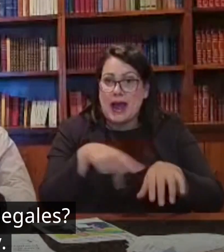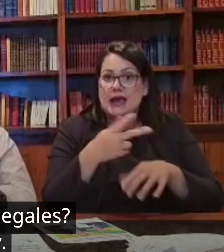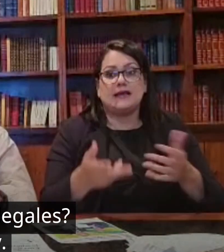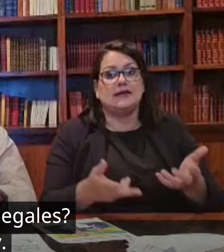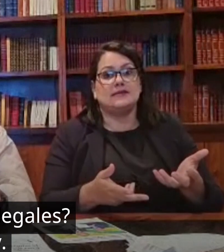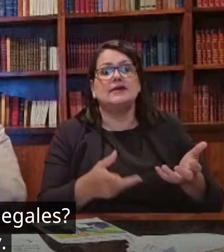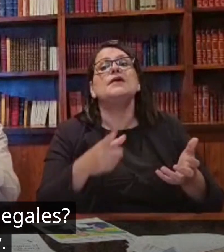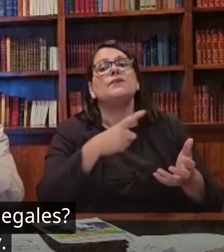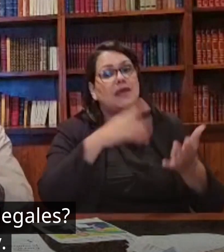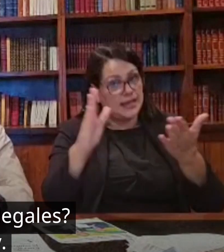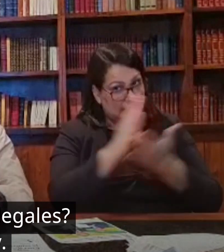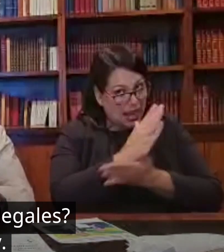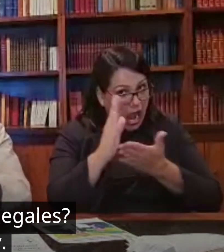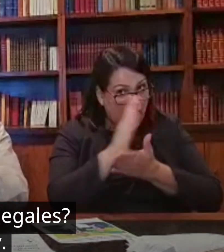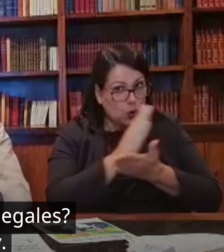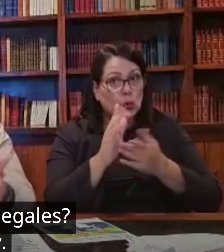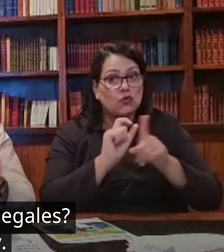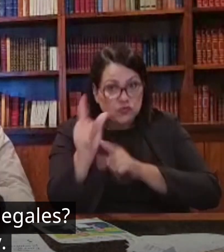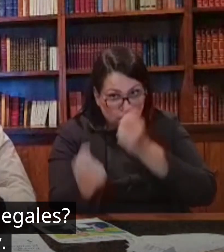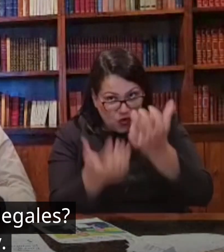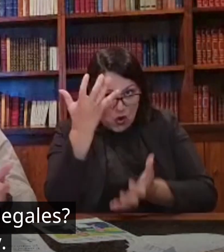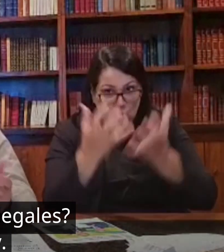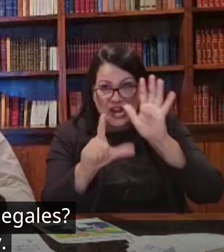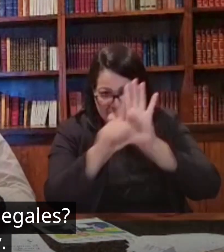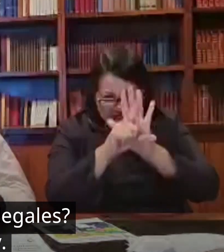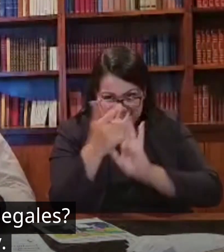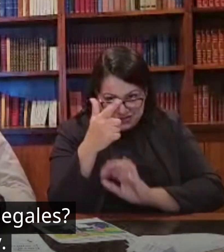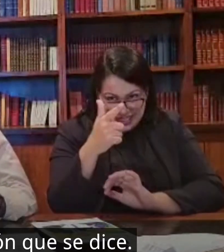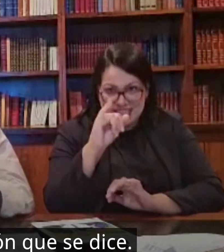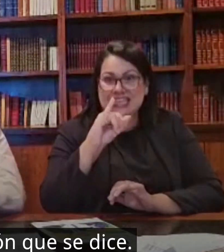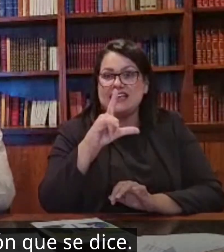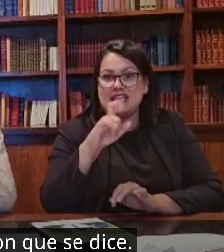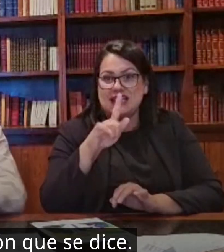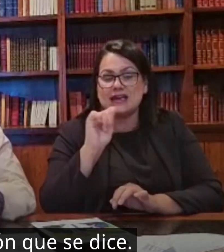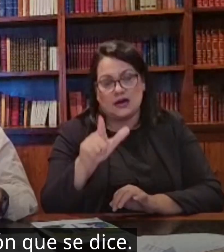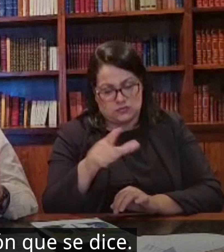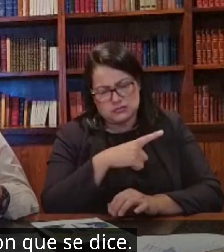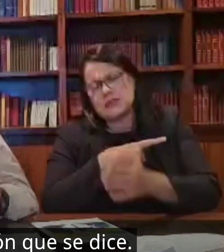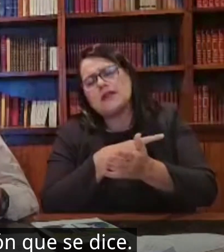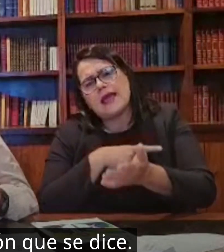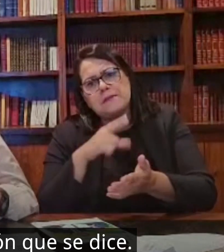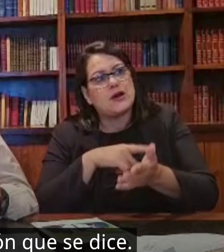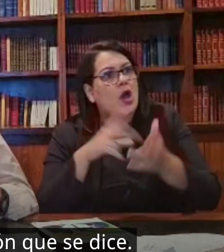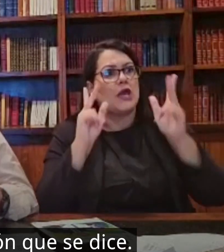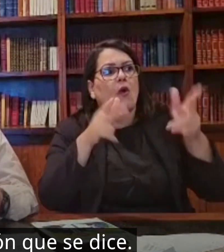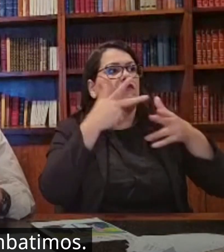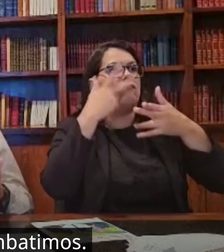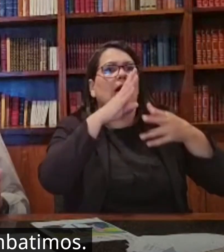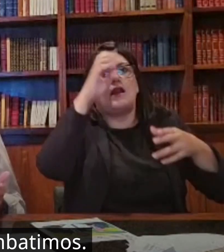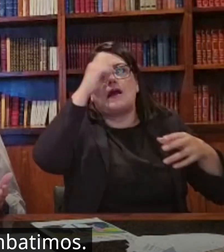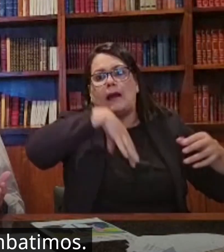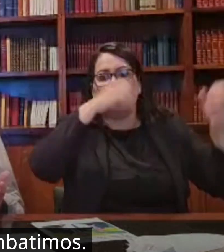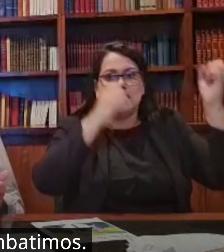Tem desmatamento ilegal? Tem. Tem algum queimado ilegal? Tem queimado ilegal? Tem. Tá? Mas não é nessa proporção toda que dizem por aí. E